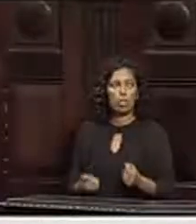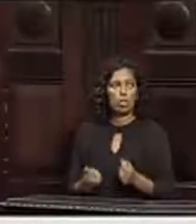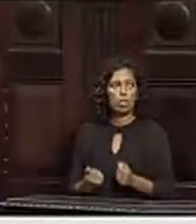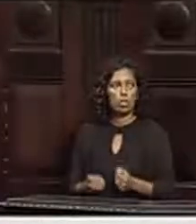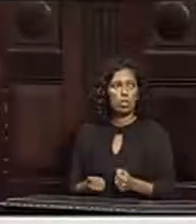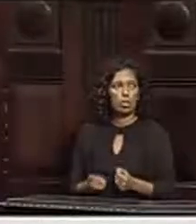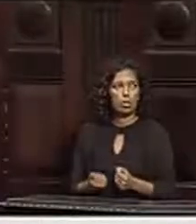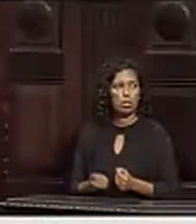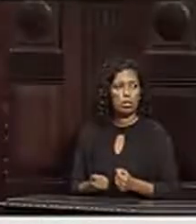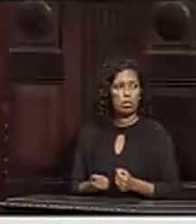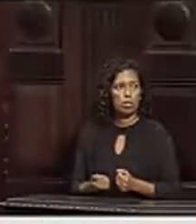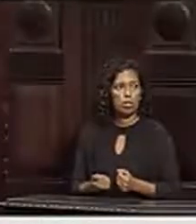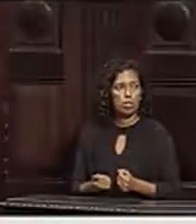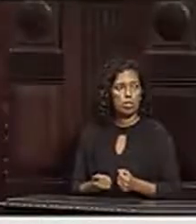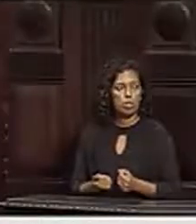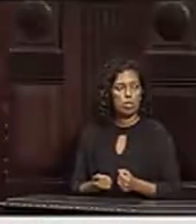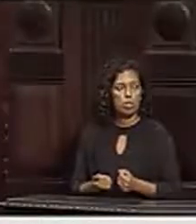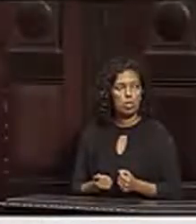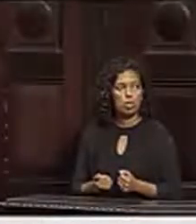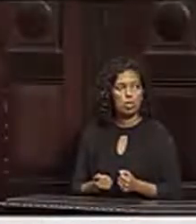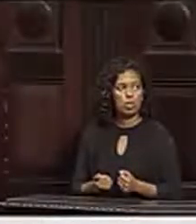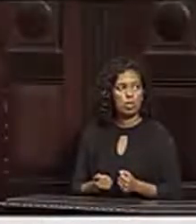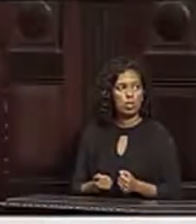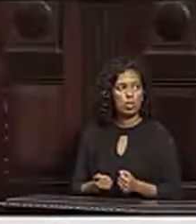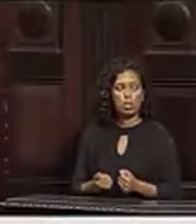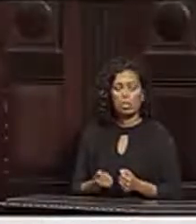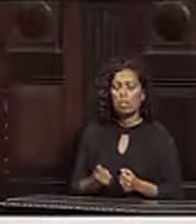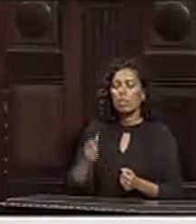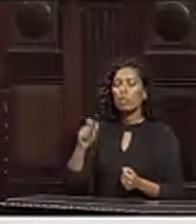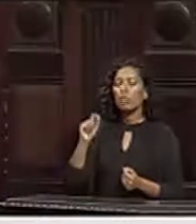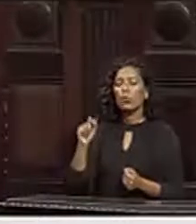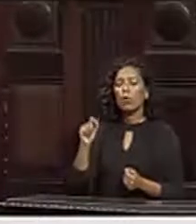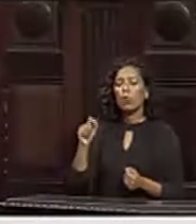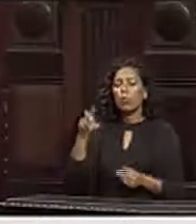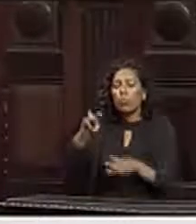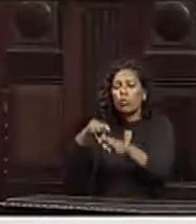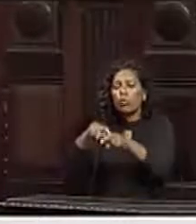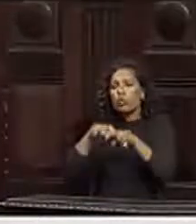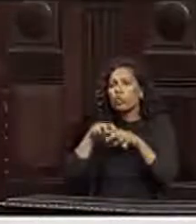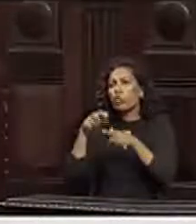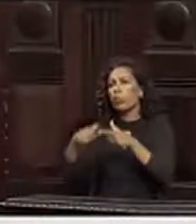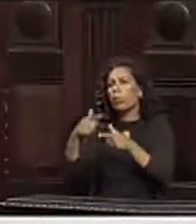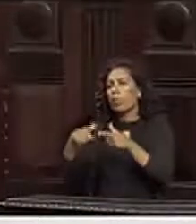da criminalidade é o crime organizado.